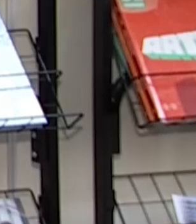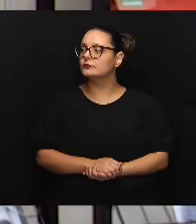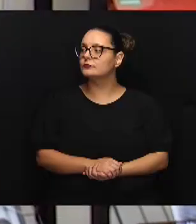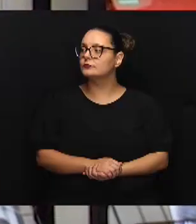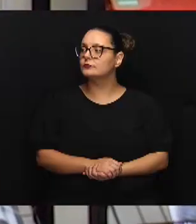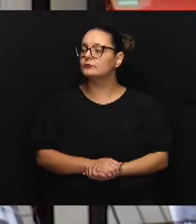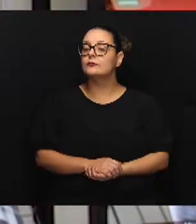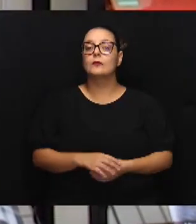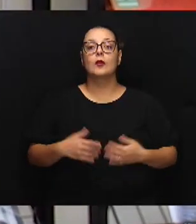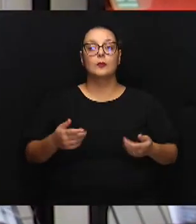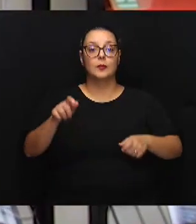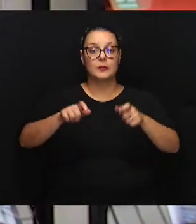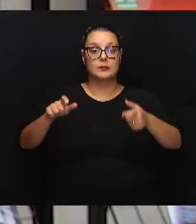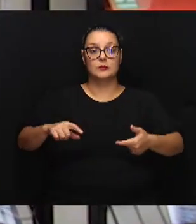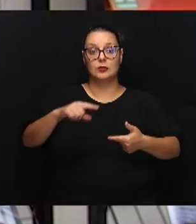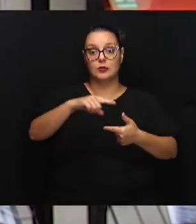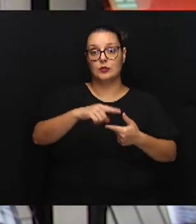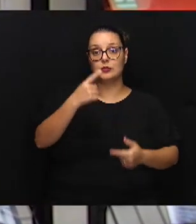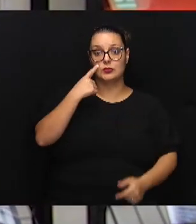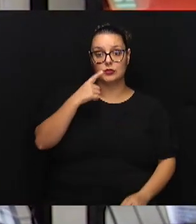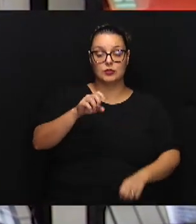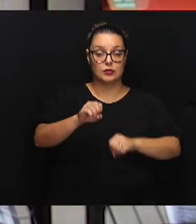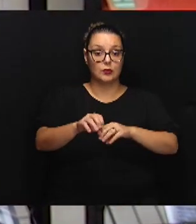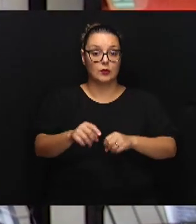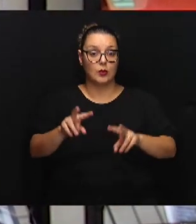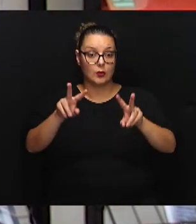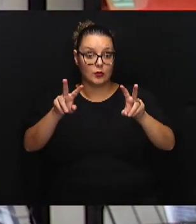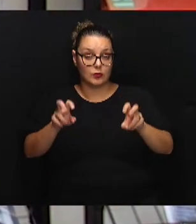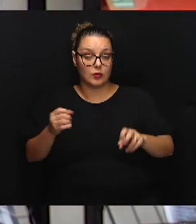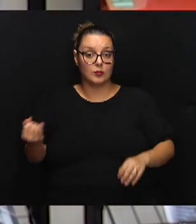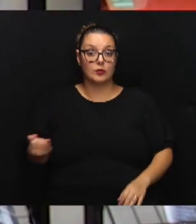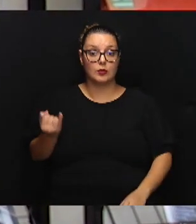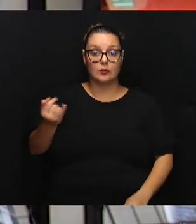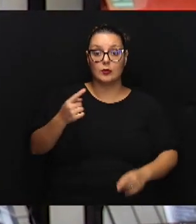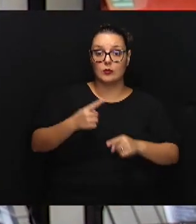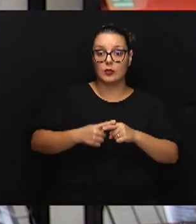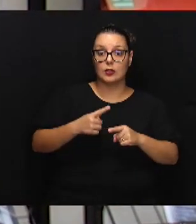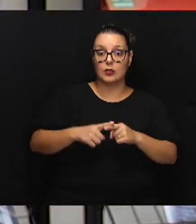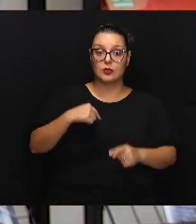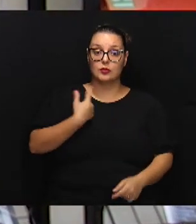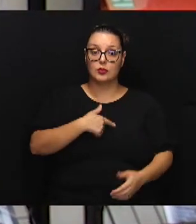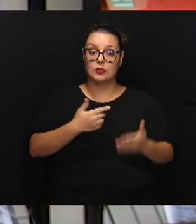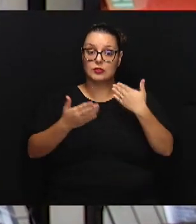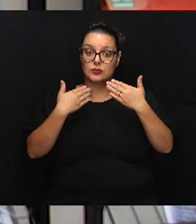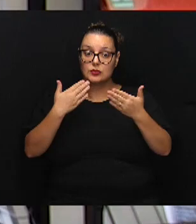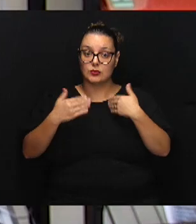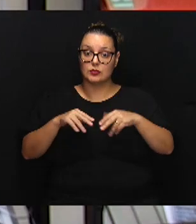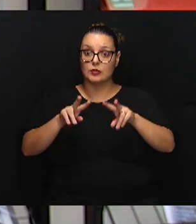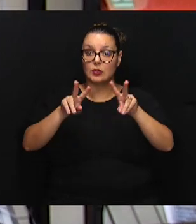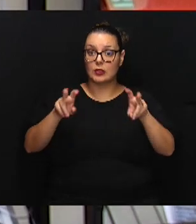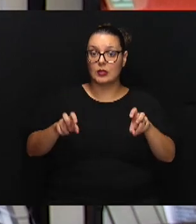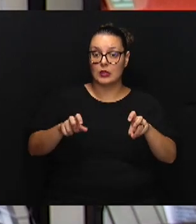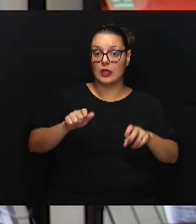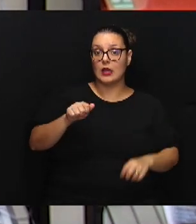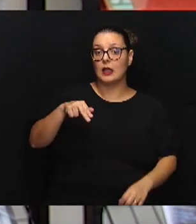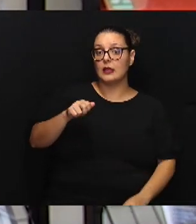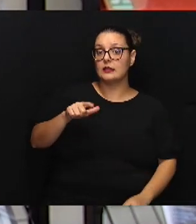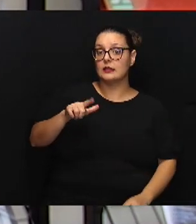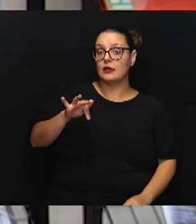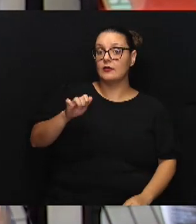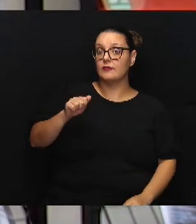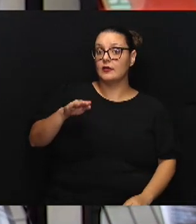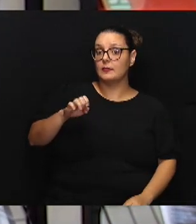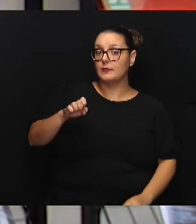Bom, pessoal, quadro de Olho na Educação, olha só, um assunto super importante, porque nós vamos conversar sobre analfabetismo